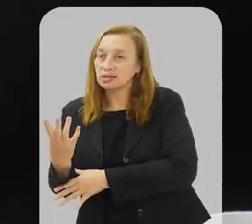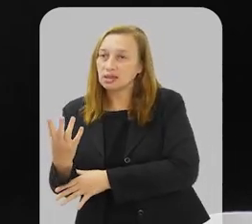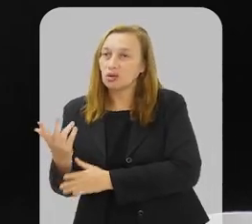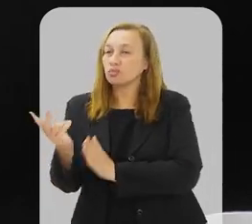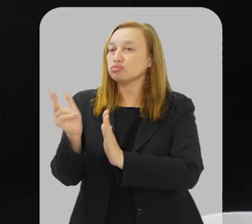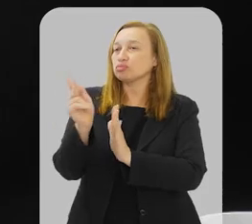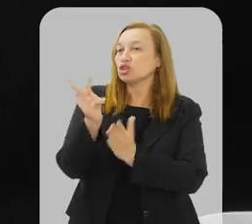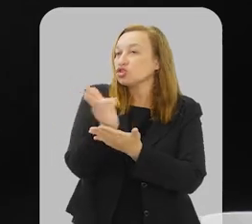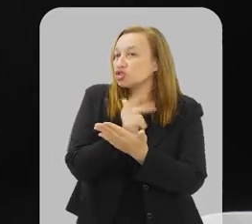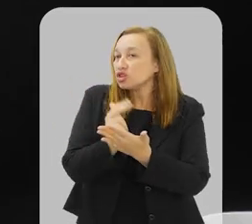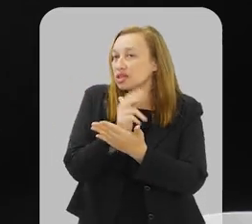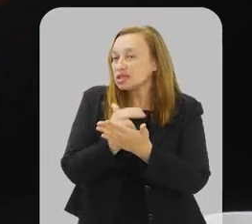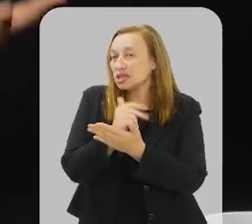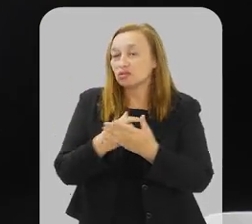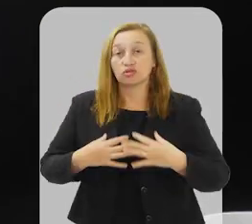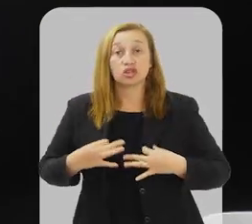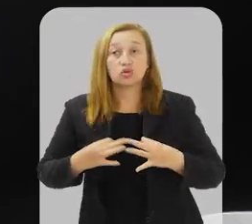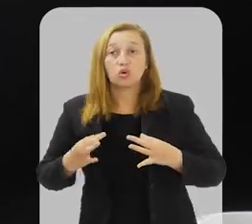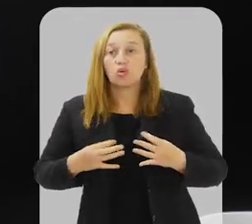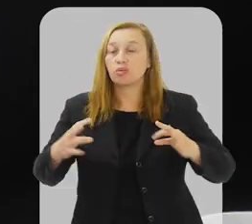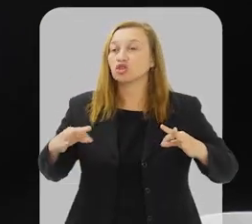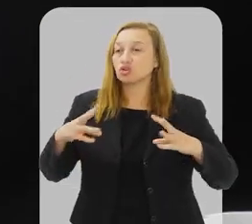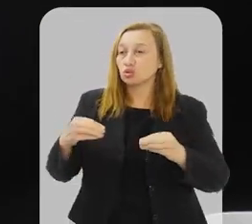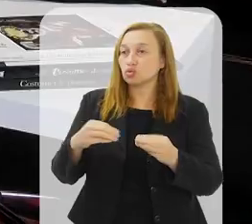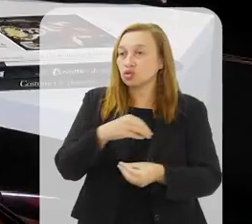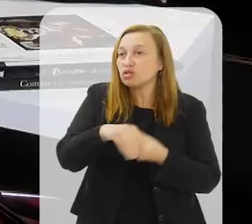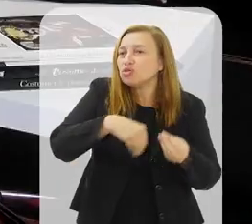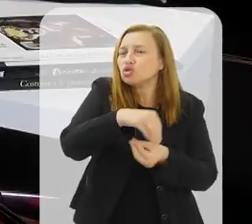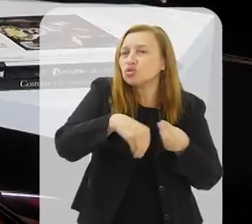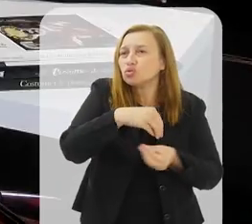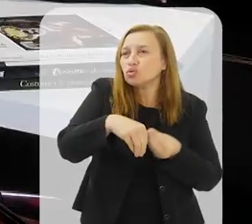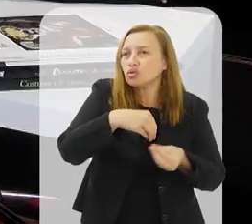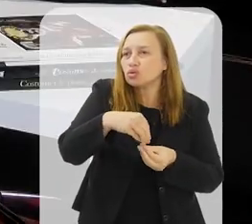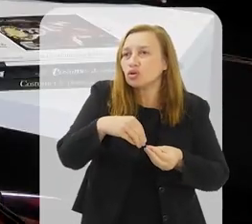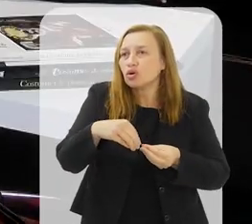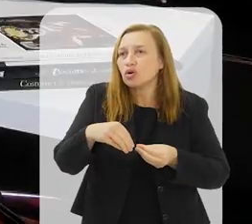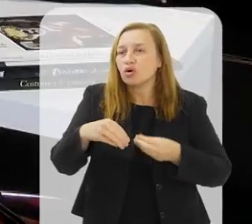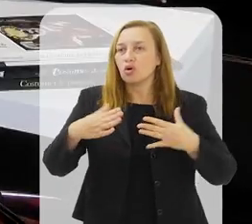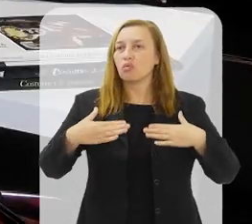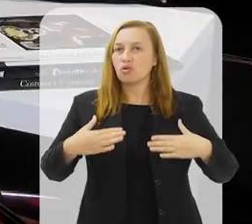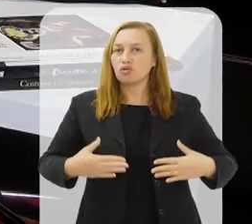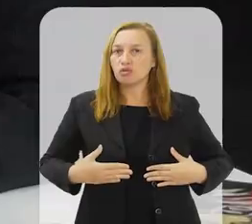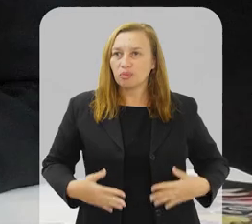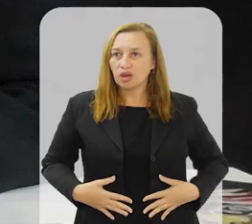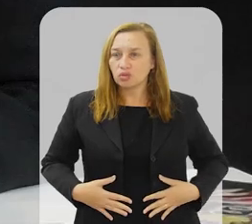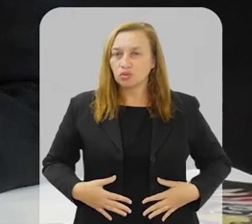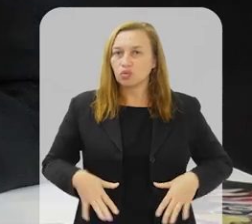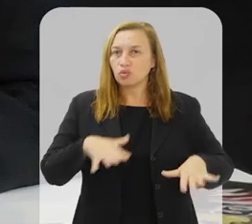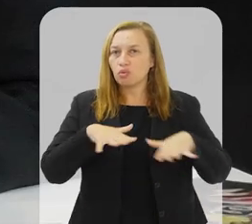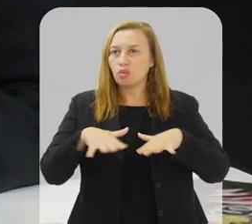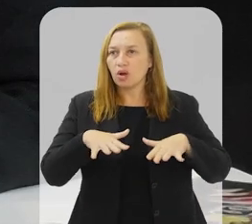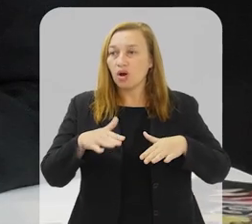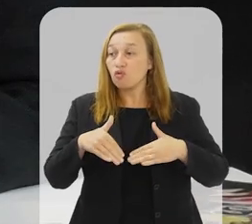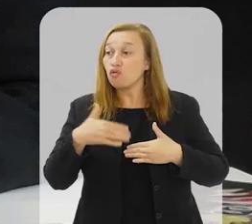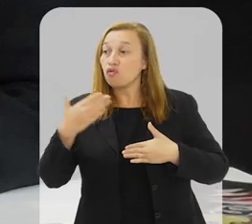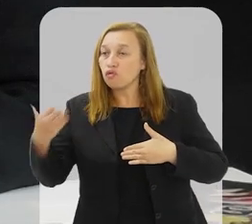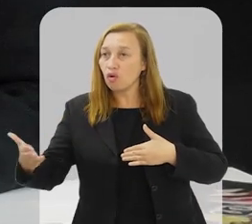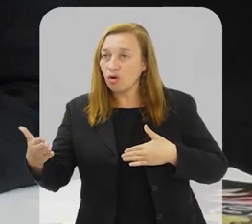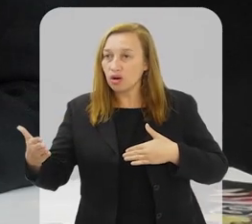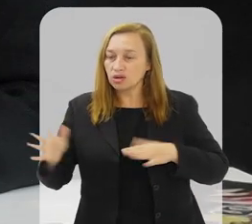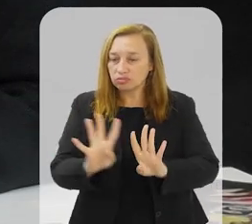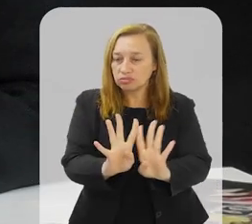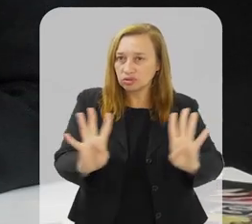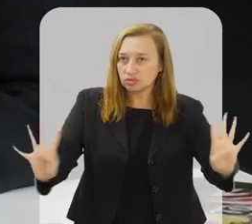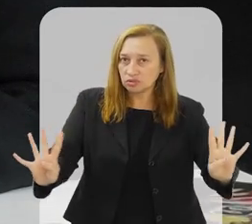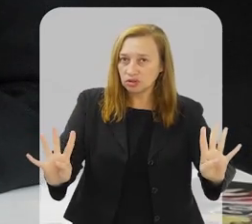de protótipos eu faço então eu consigo levar o artístico é tudo que envolve a movimento corporal fora